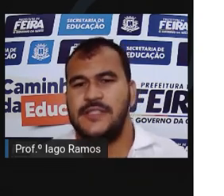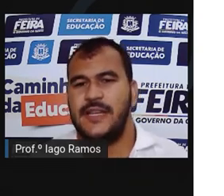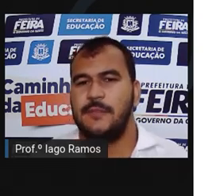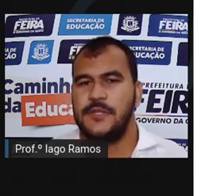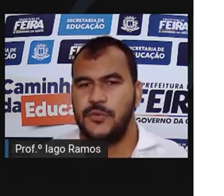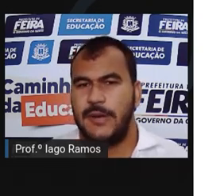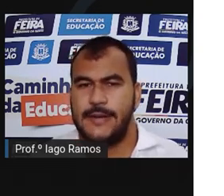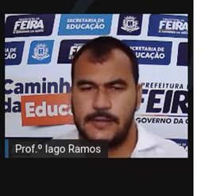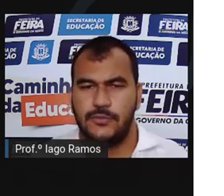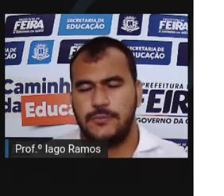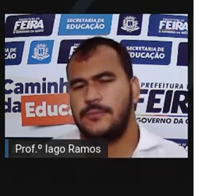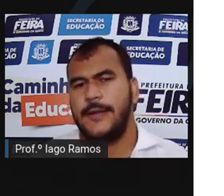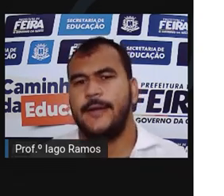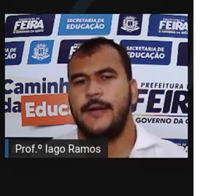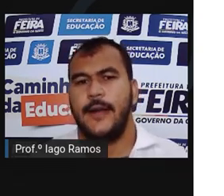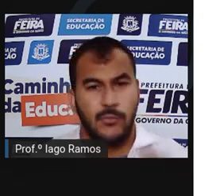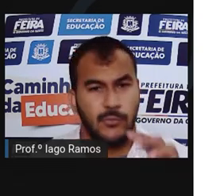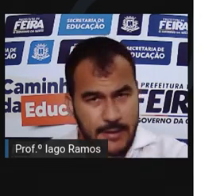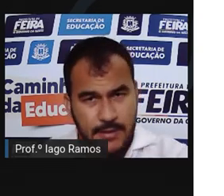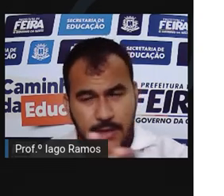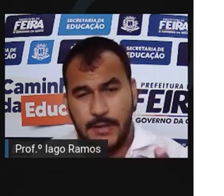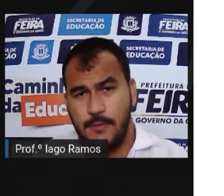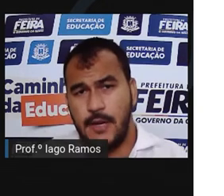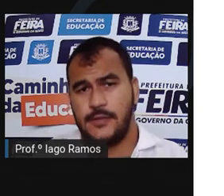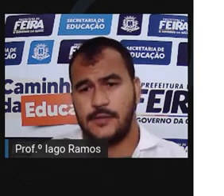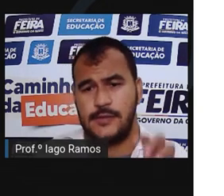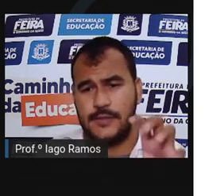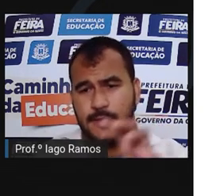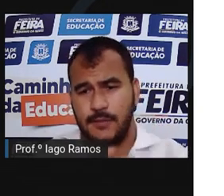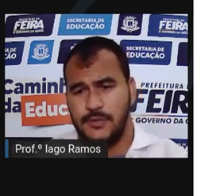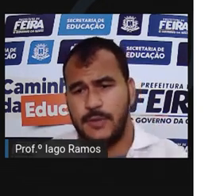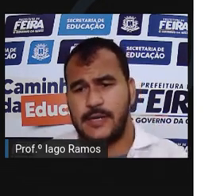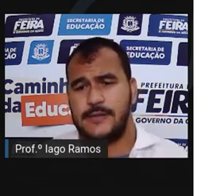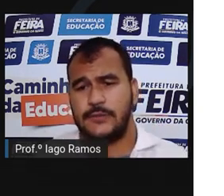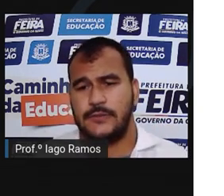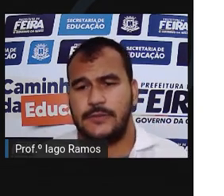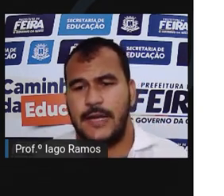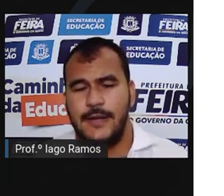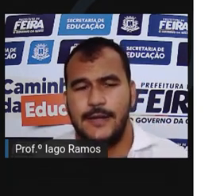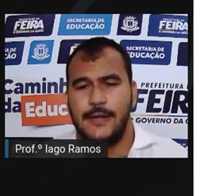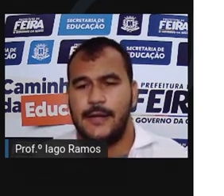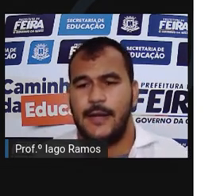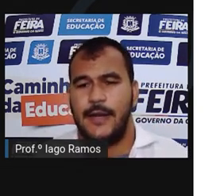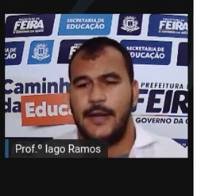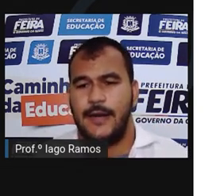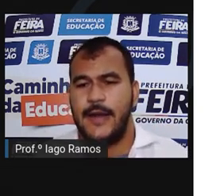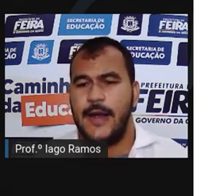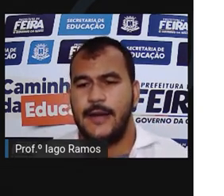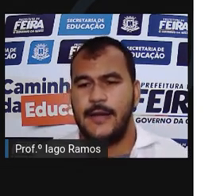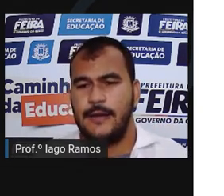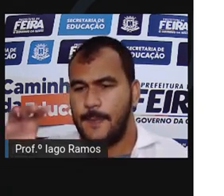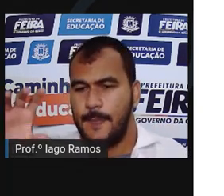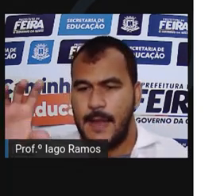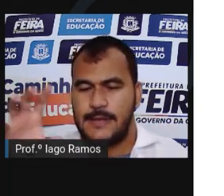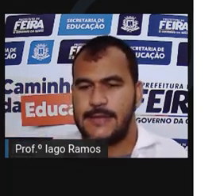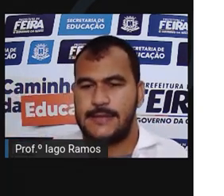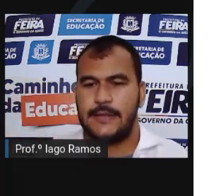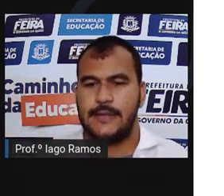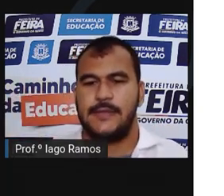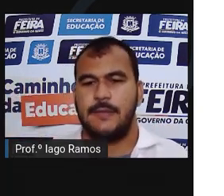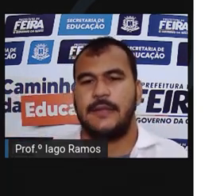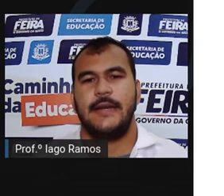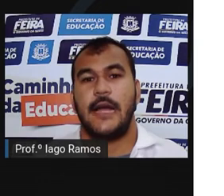fala sobre os sistemas de numeração né é um tema da Matemática sistema de numeração tá E aí